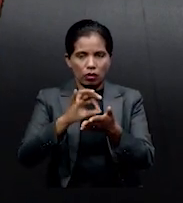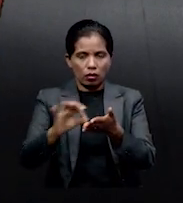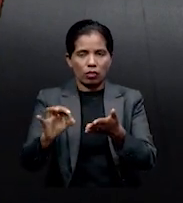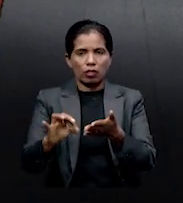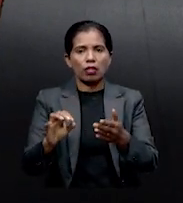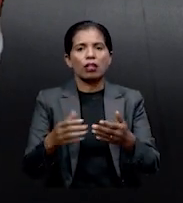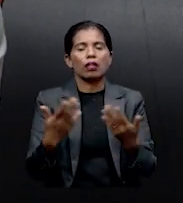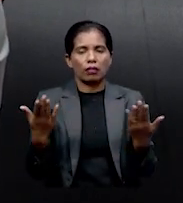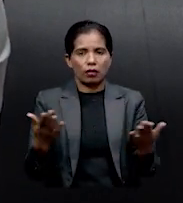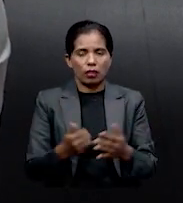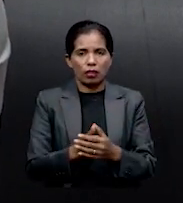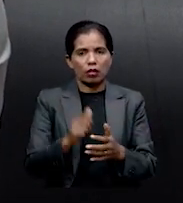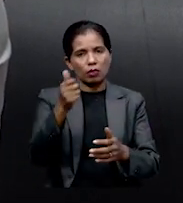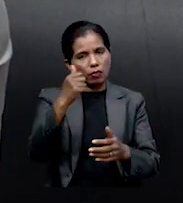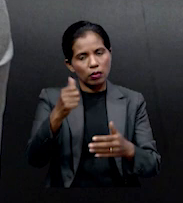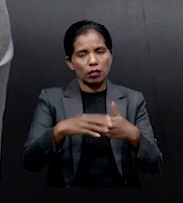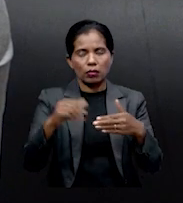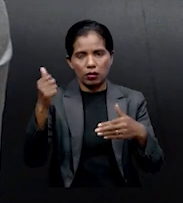né $10,